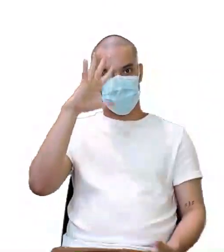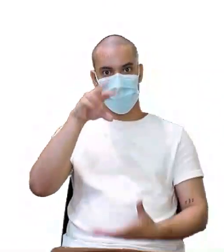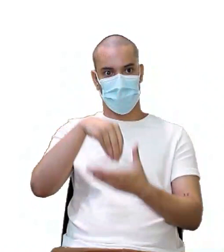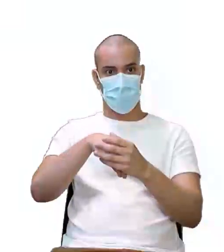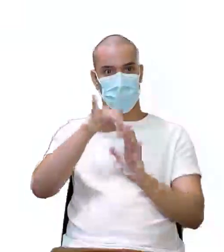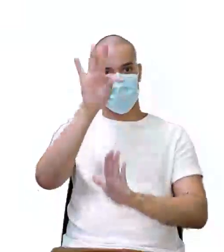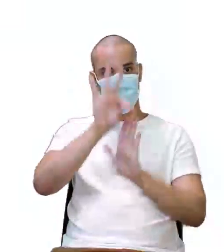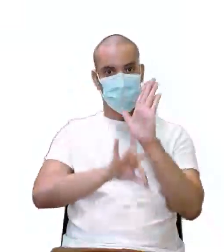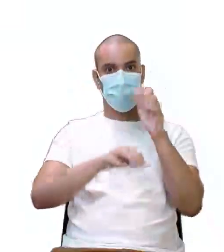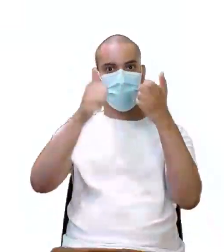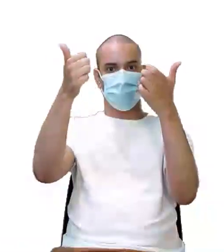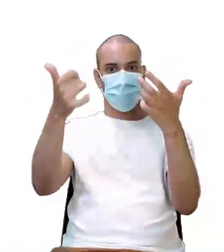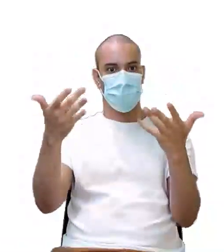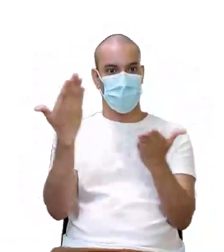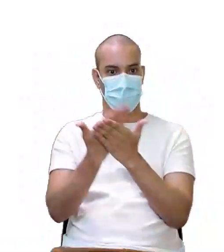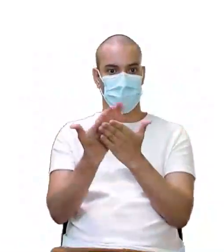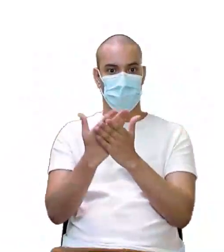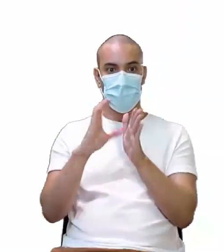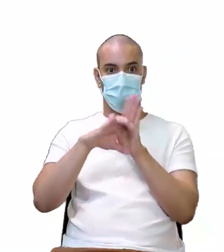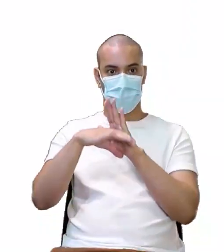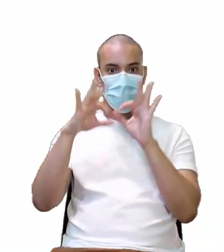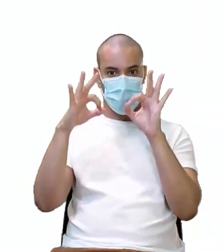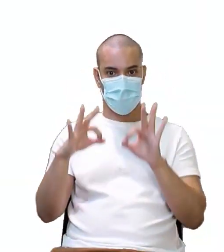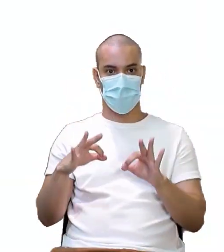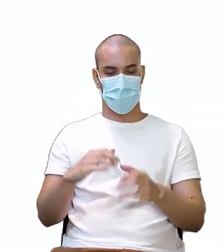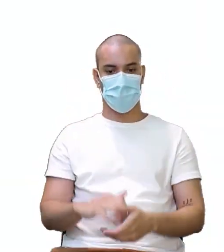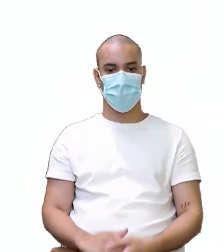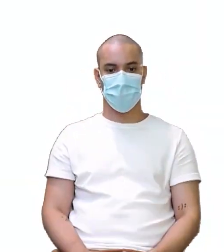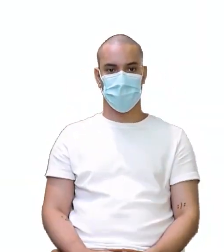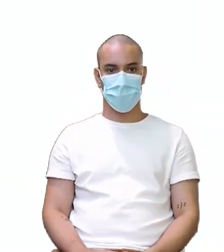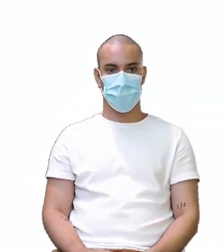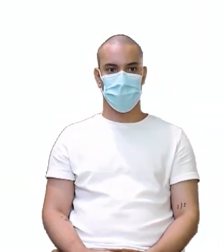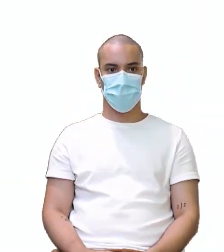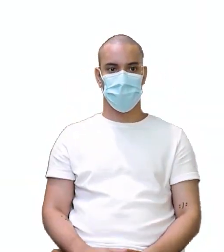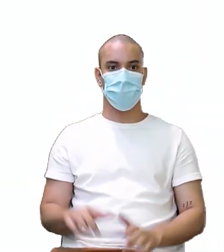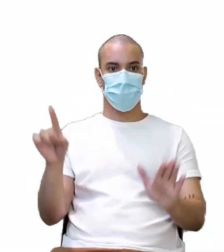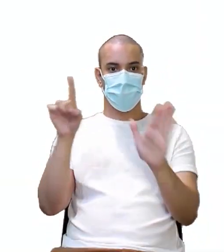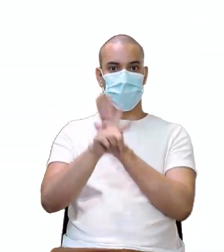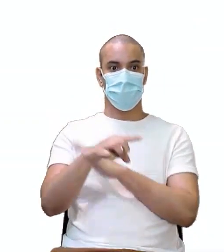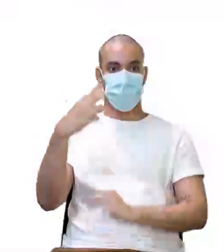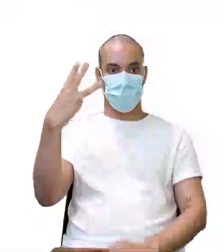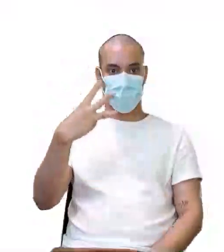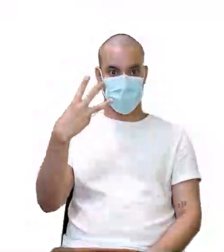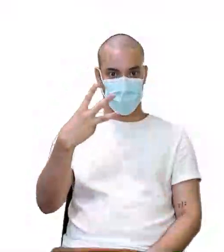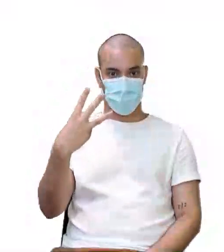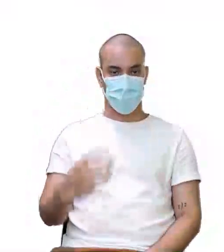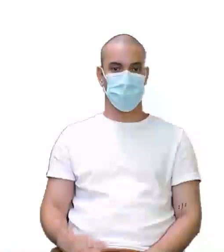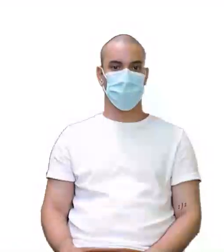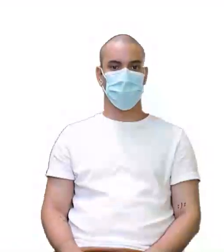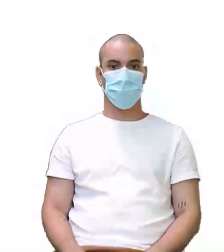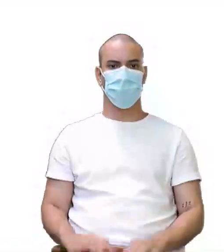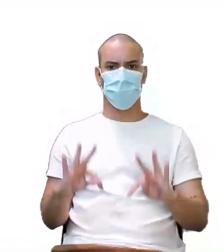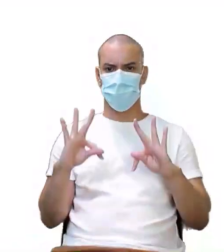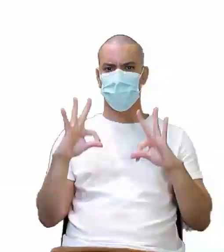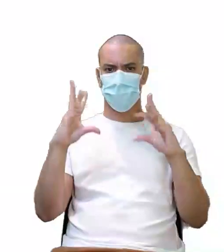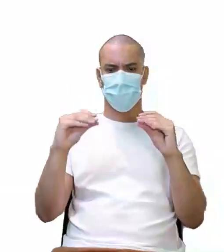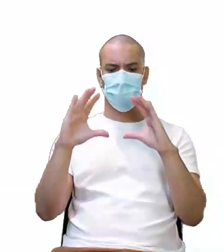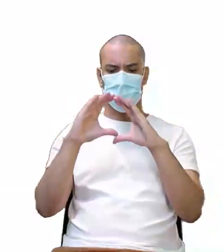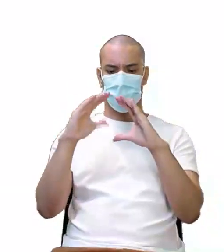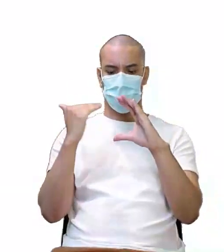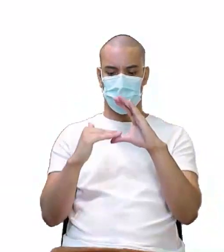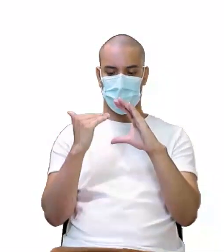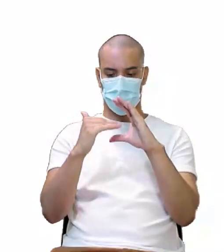tem um conceito a falar. Questão número 3. Toda